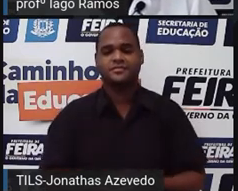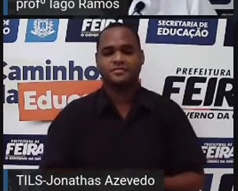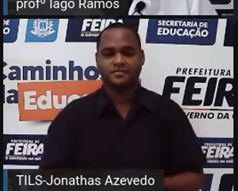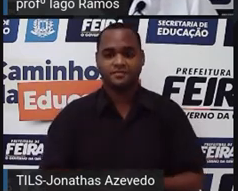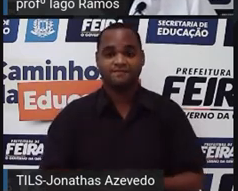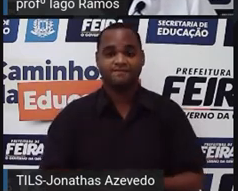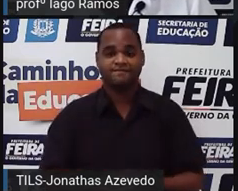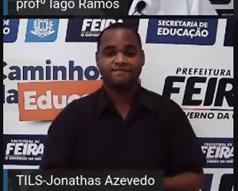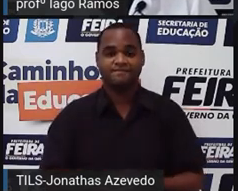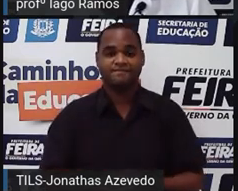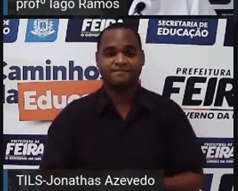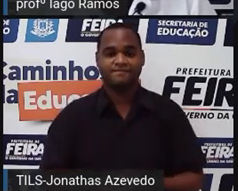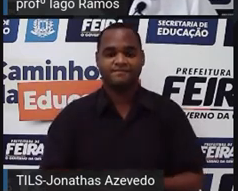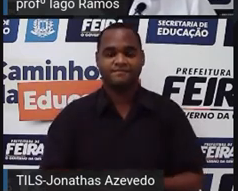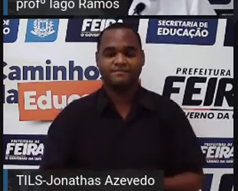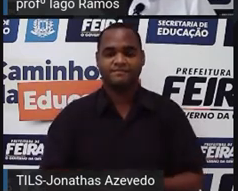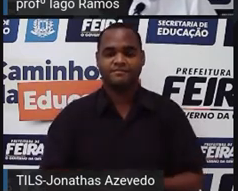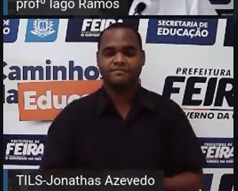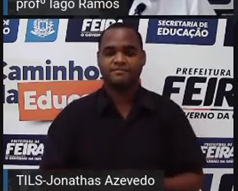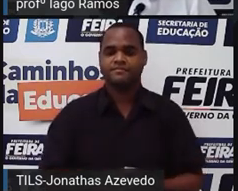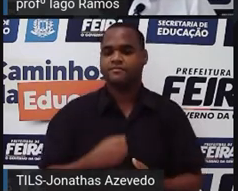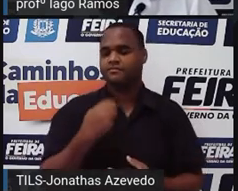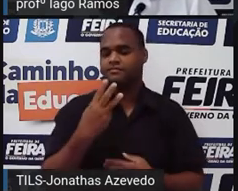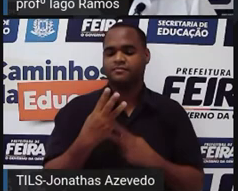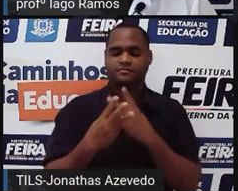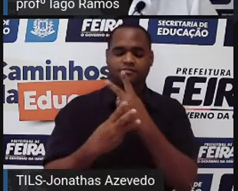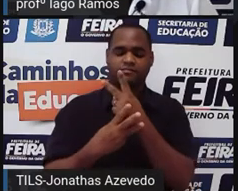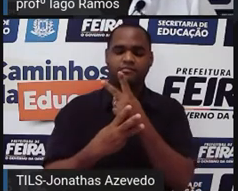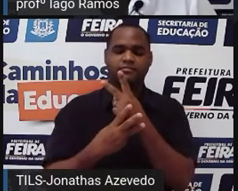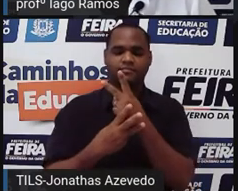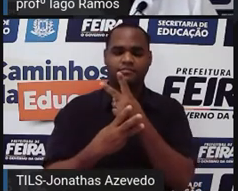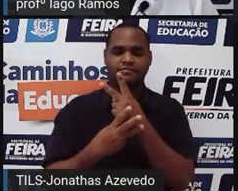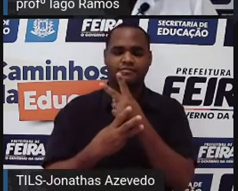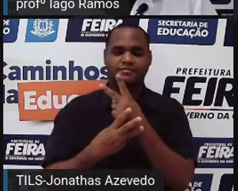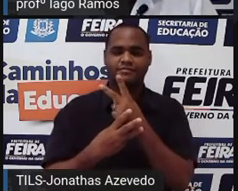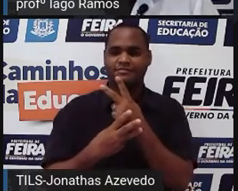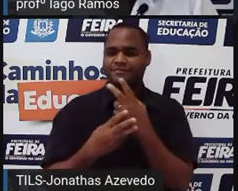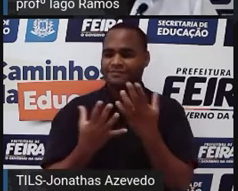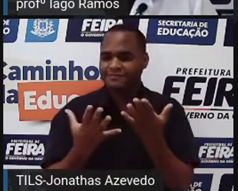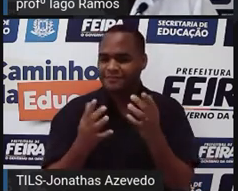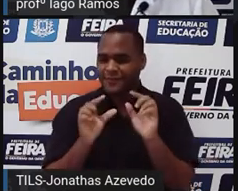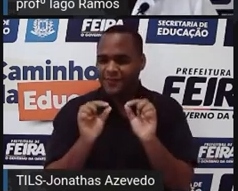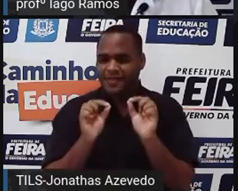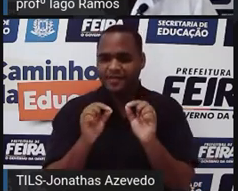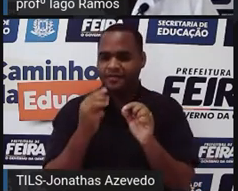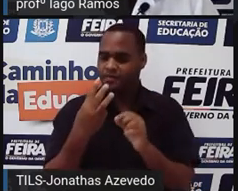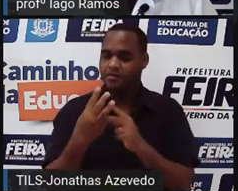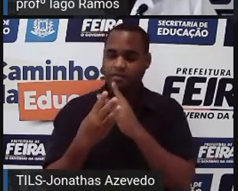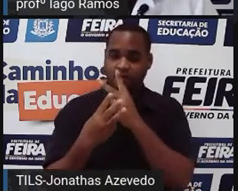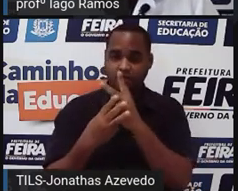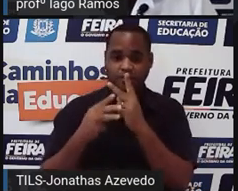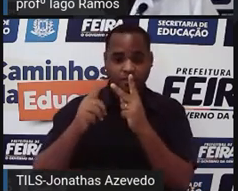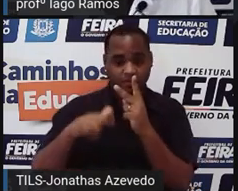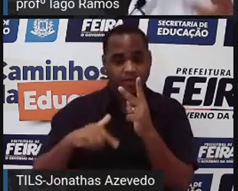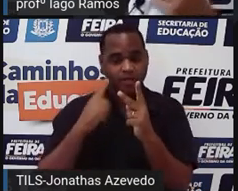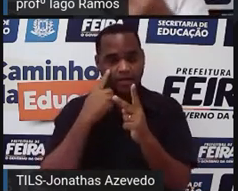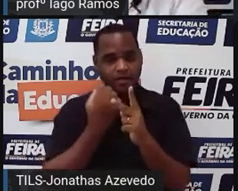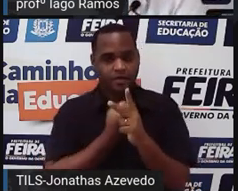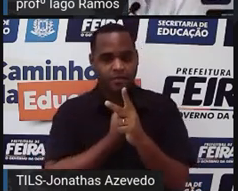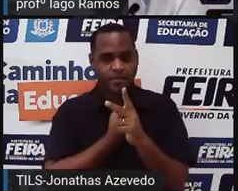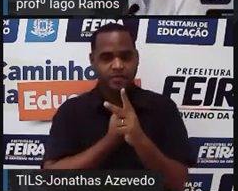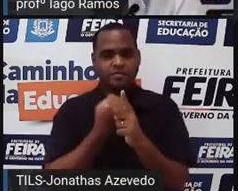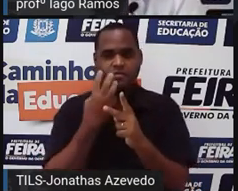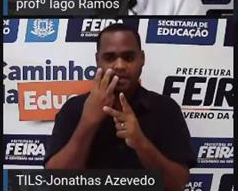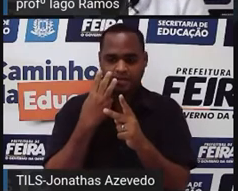Vamos lá. O que é que significa 3 elevado a 2? 3 elevado a 2, você repete o número, escreve o número 3